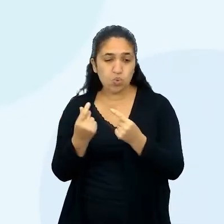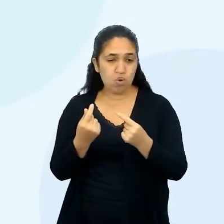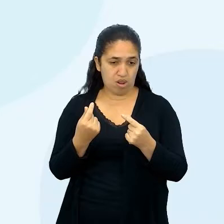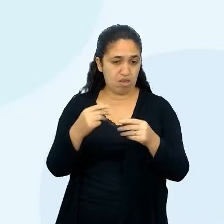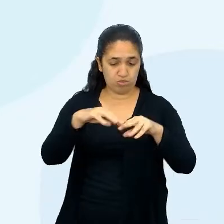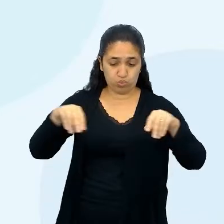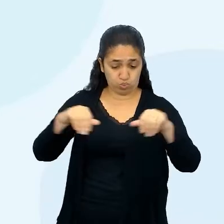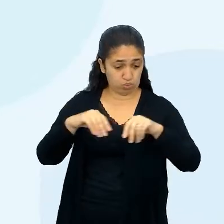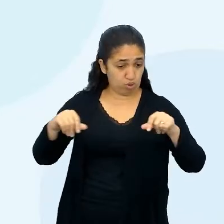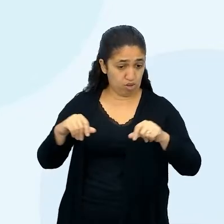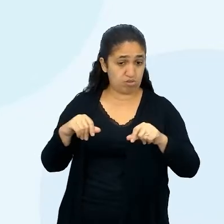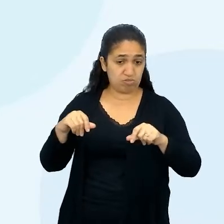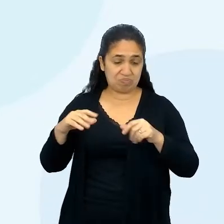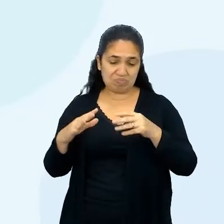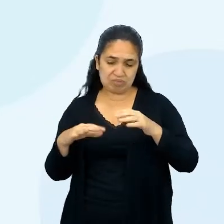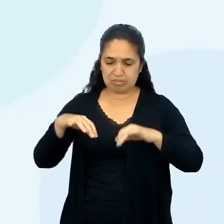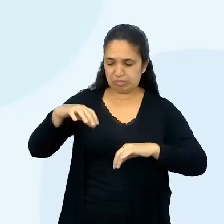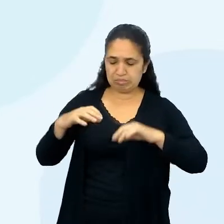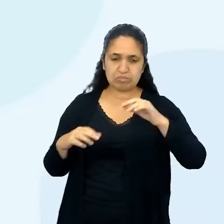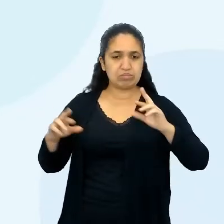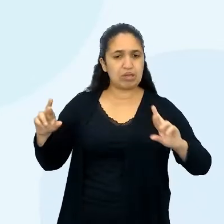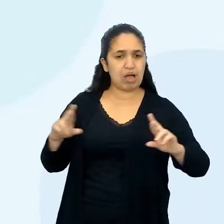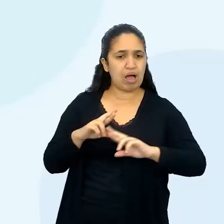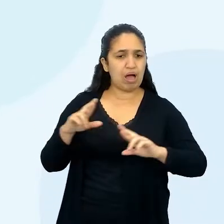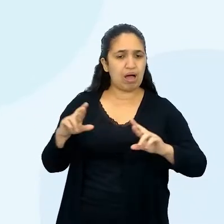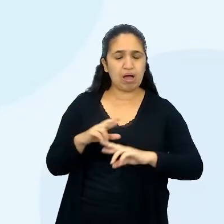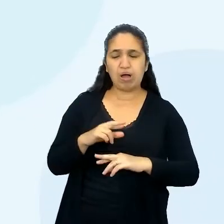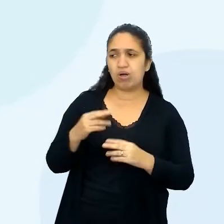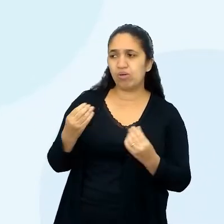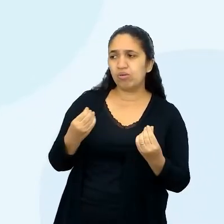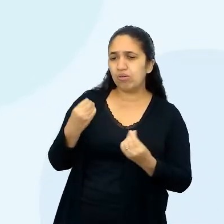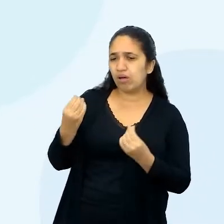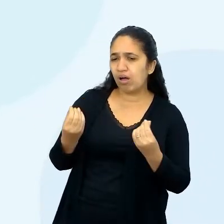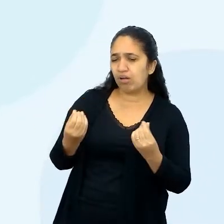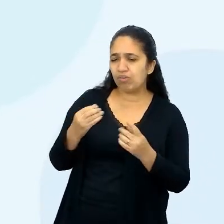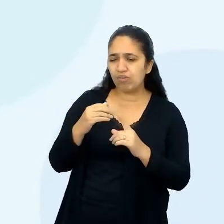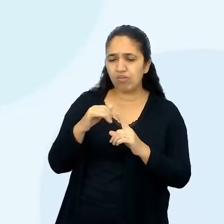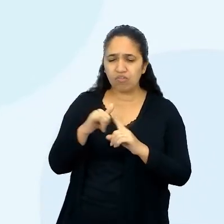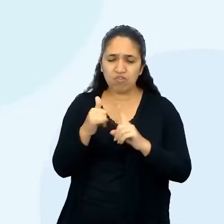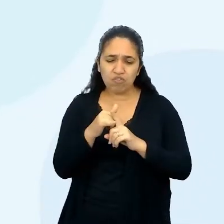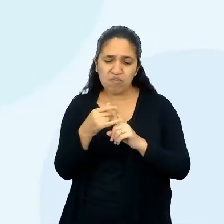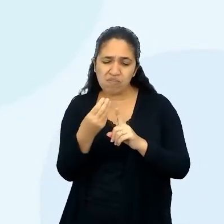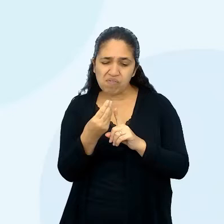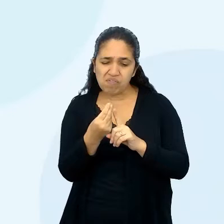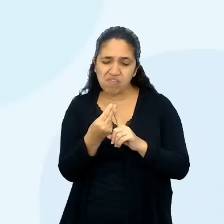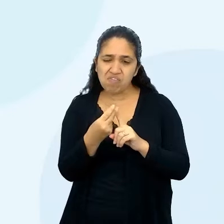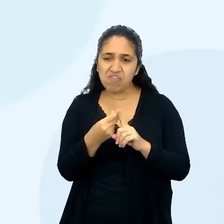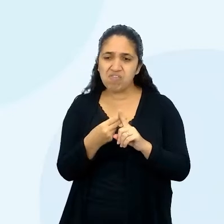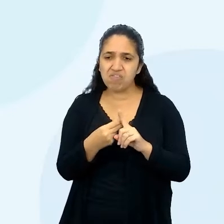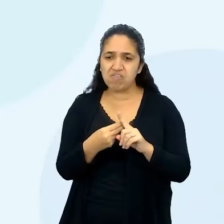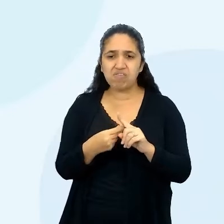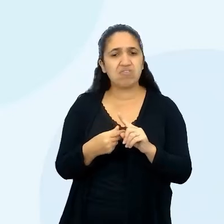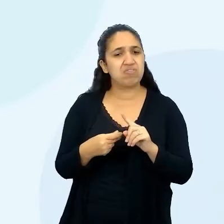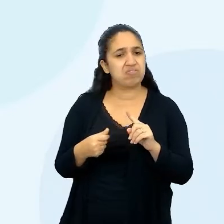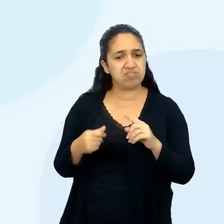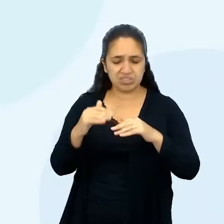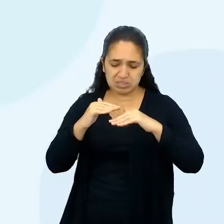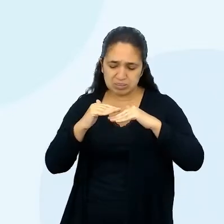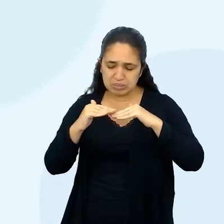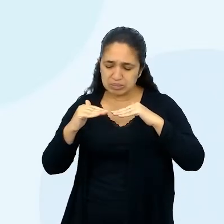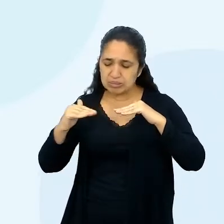né, tem uma relação aí de uma relação de ferrugem, né? E até uma camada